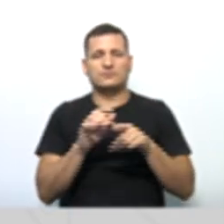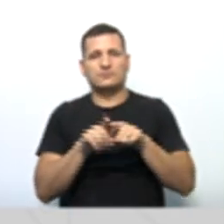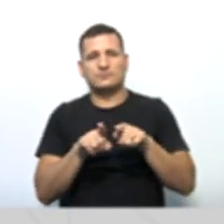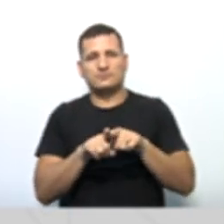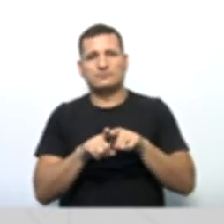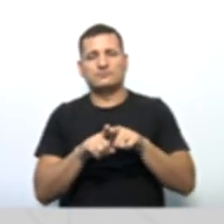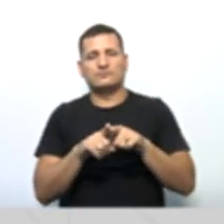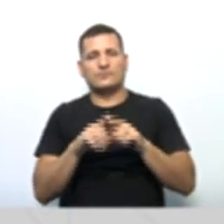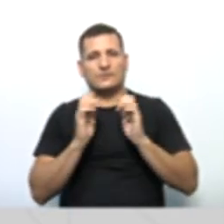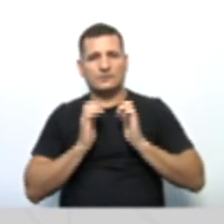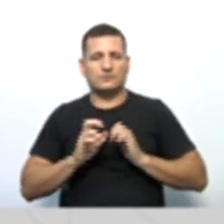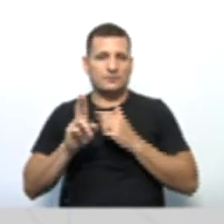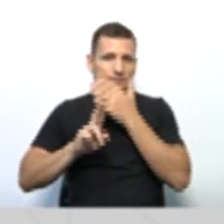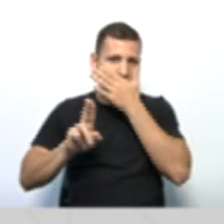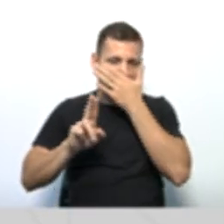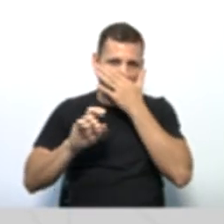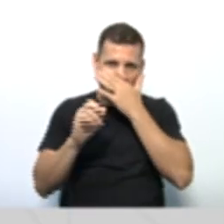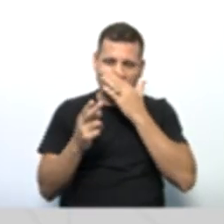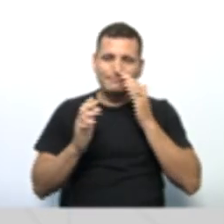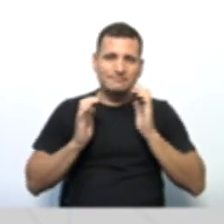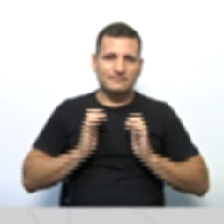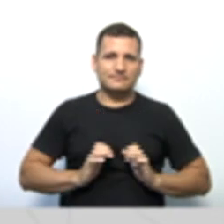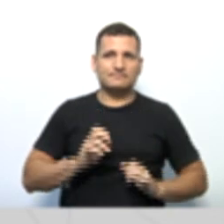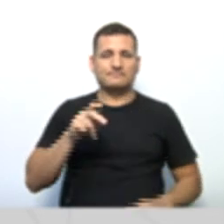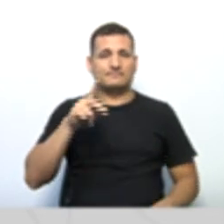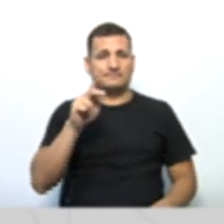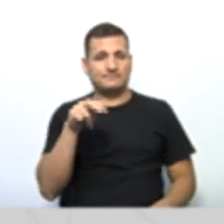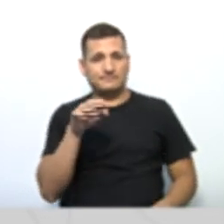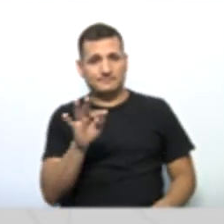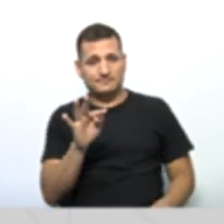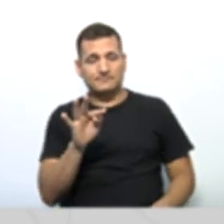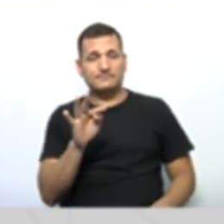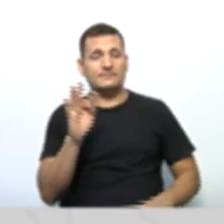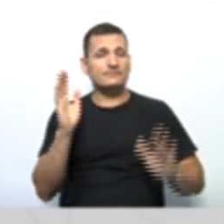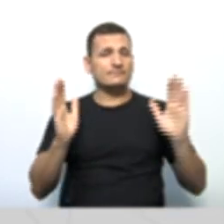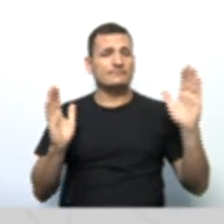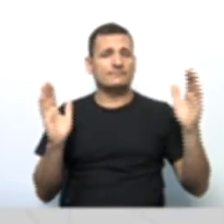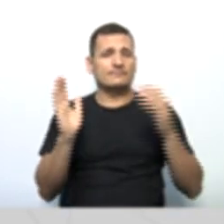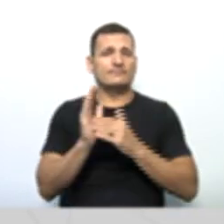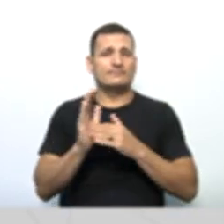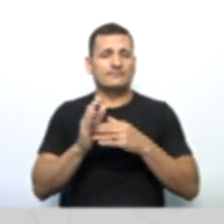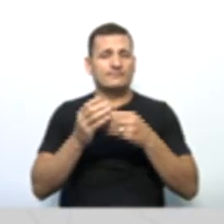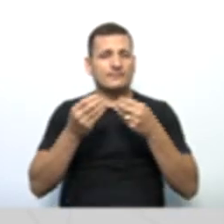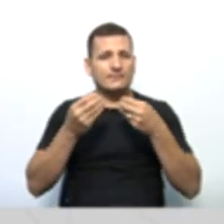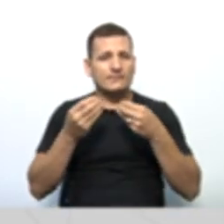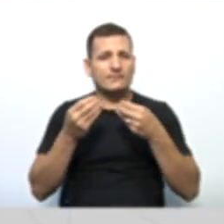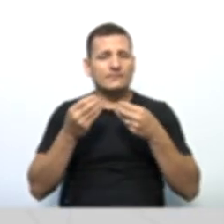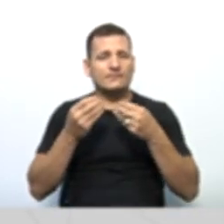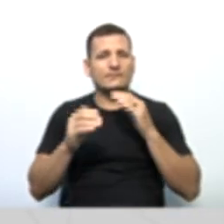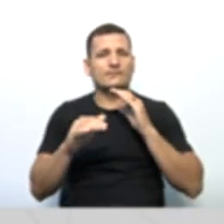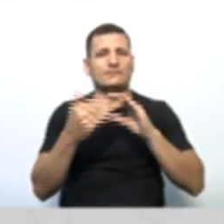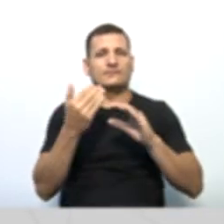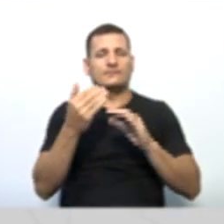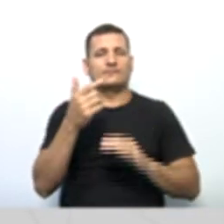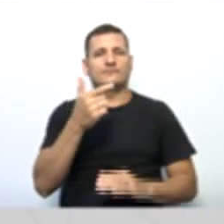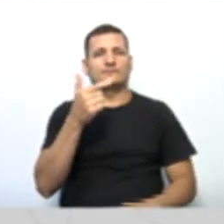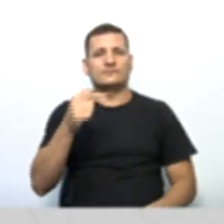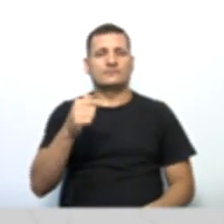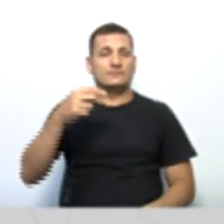utilitarista ou com a ética kantiana. E o prazo final da entrega é de 27 de novembro